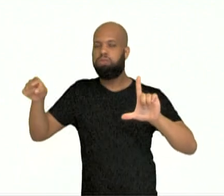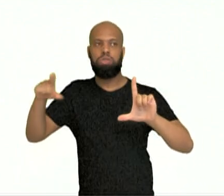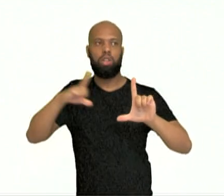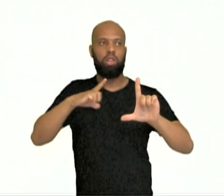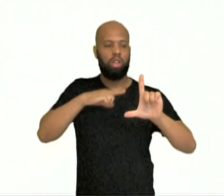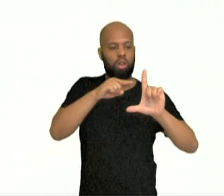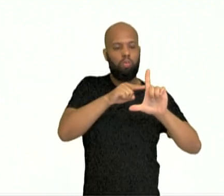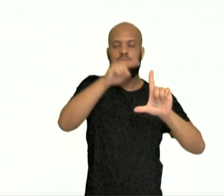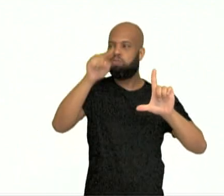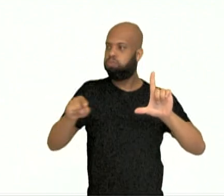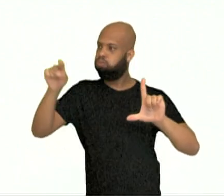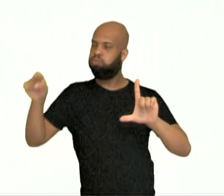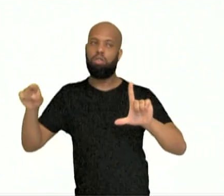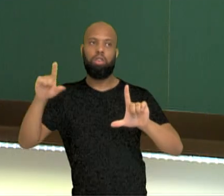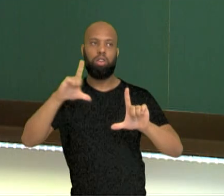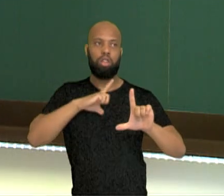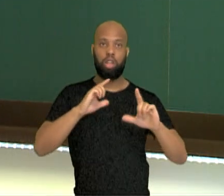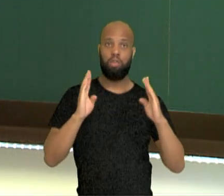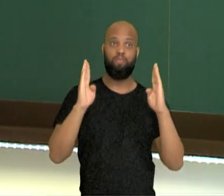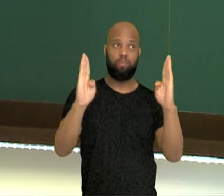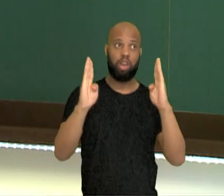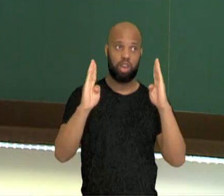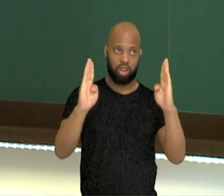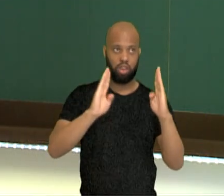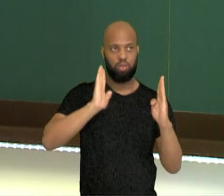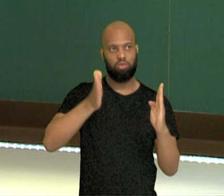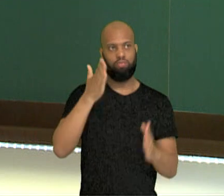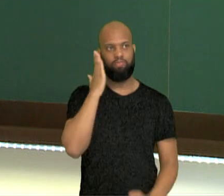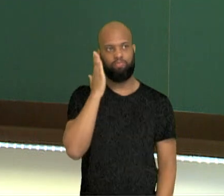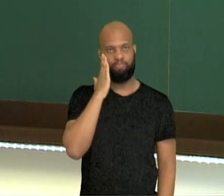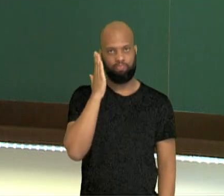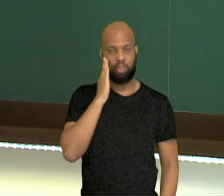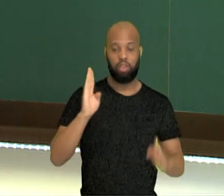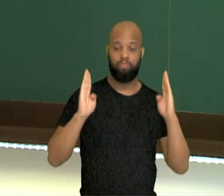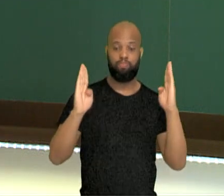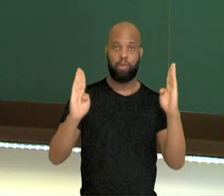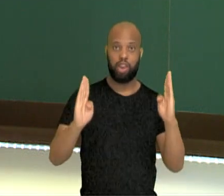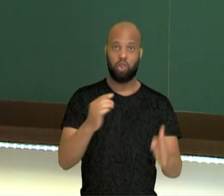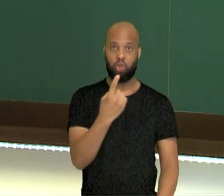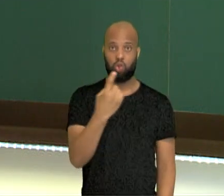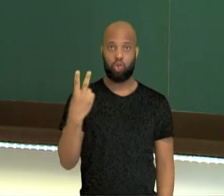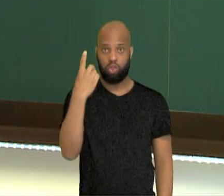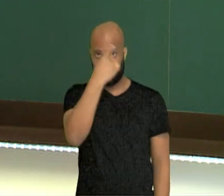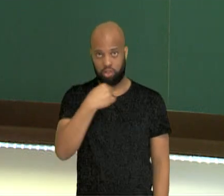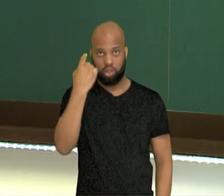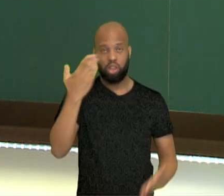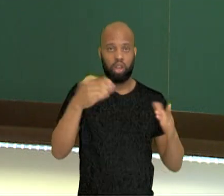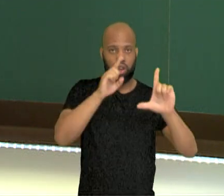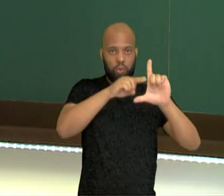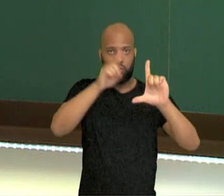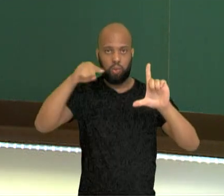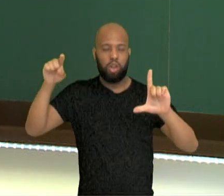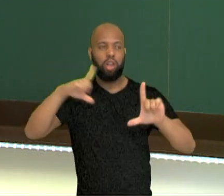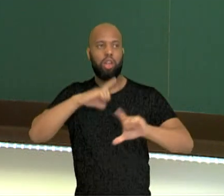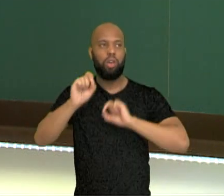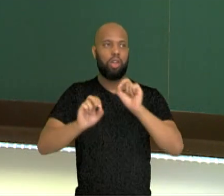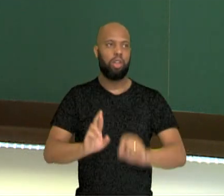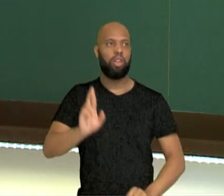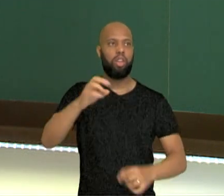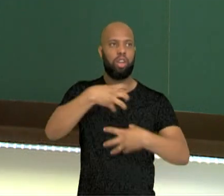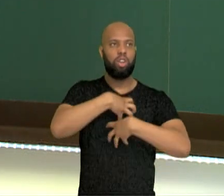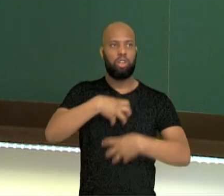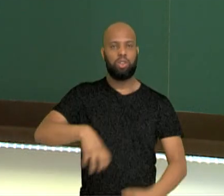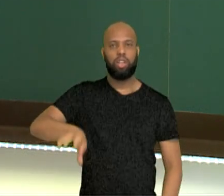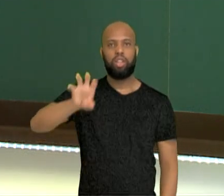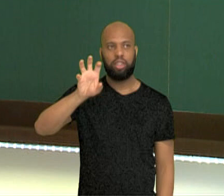tem exatamente esse período, né, que nós já vimos, né, um período ali de 12 horas, e aqui no gráfico está representado dessa